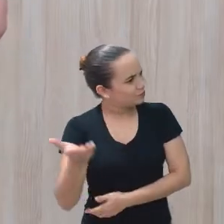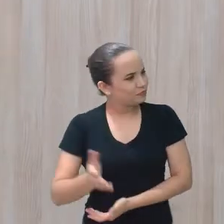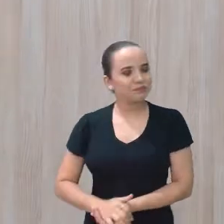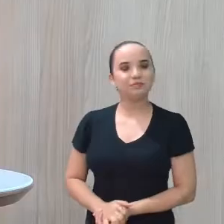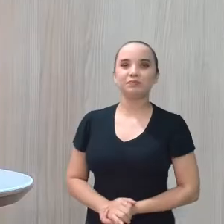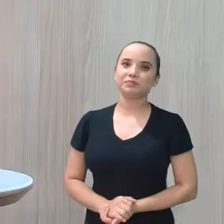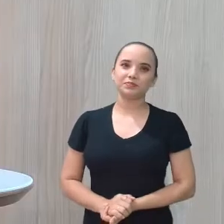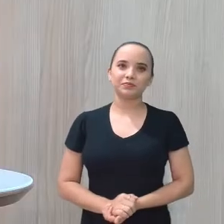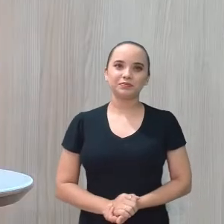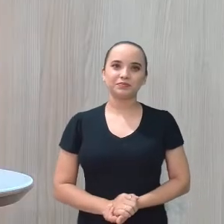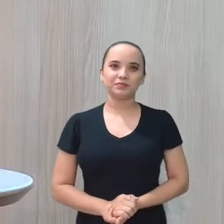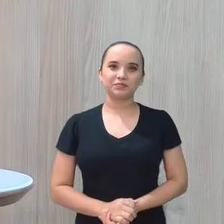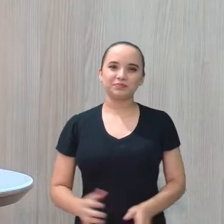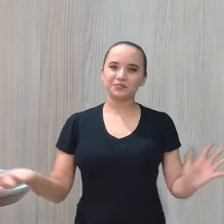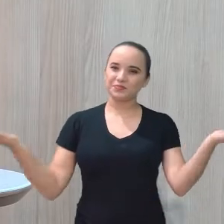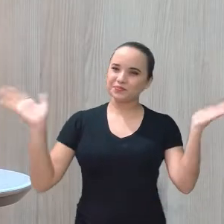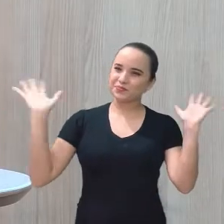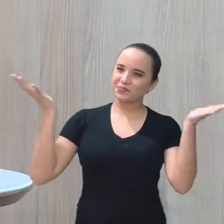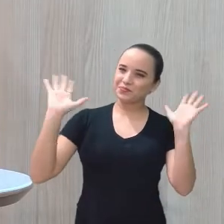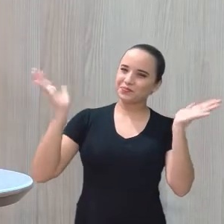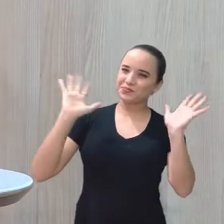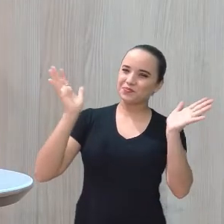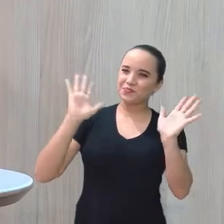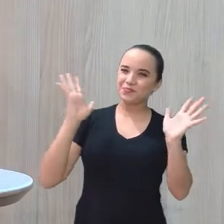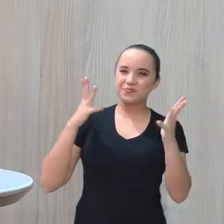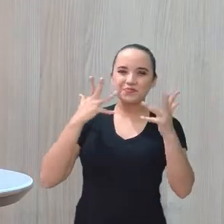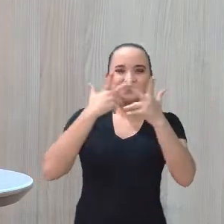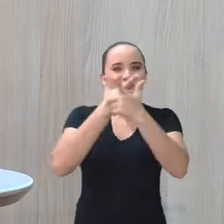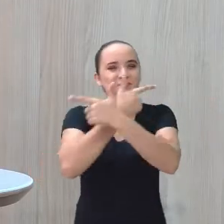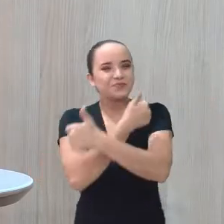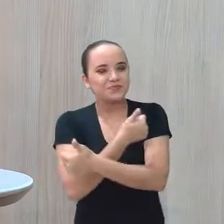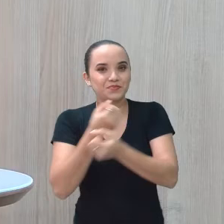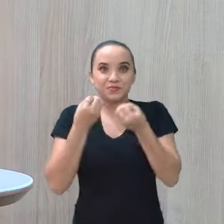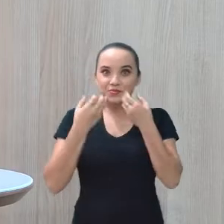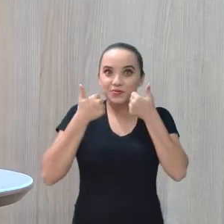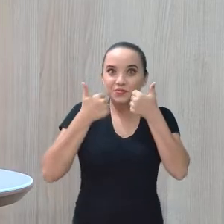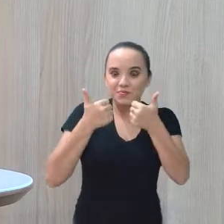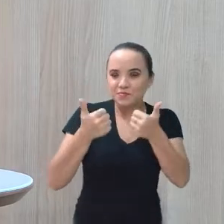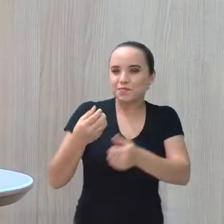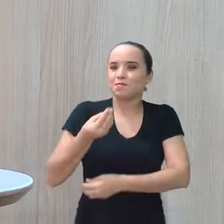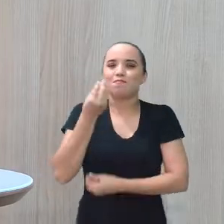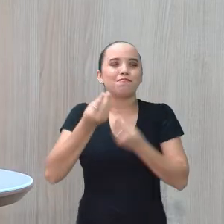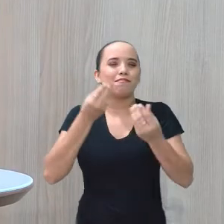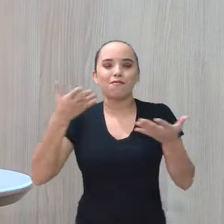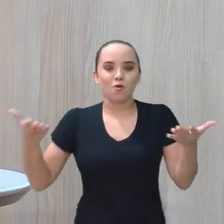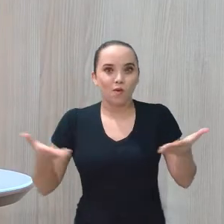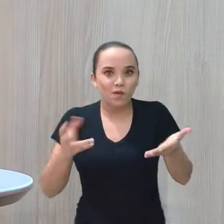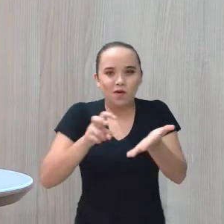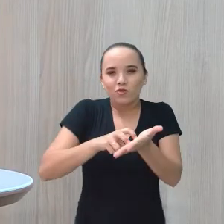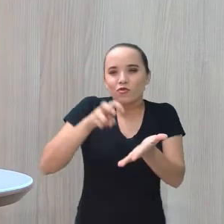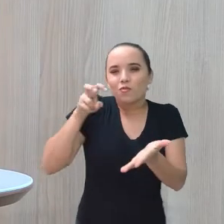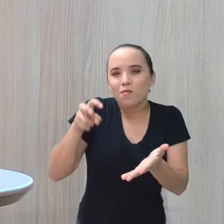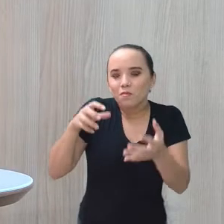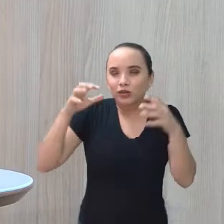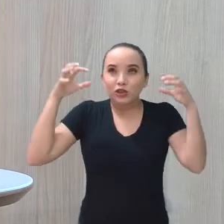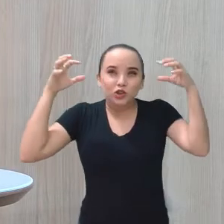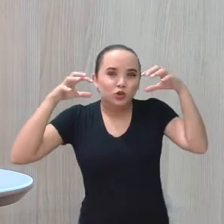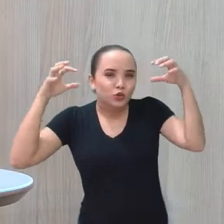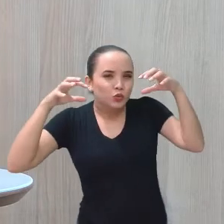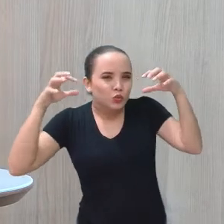alunos. Olá, lindezas, tudo bem? Como estamos nessa manhã? Uma chuvazinha,